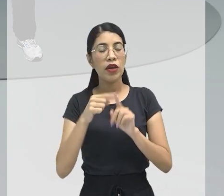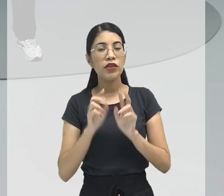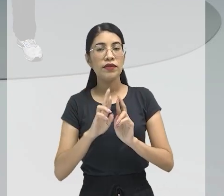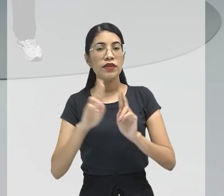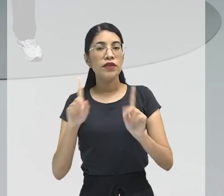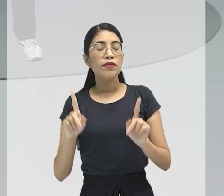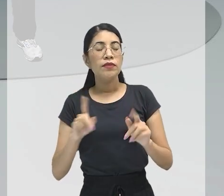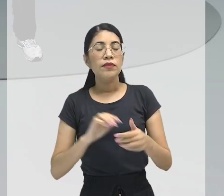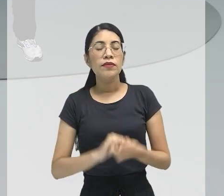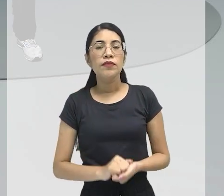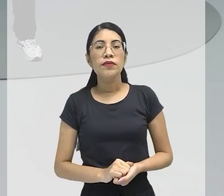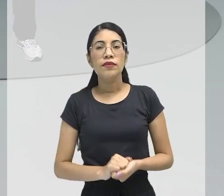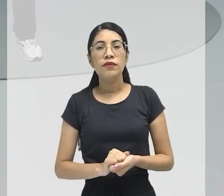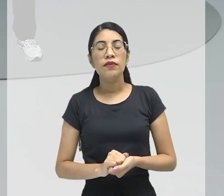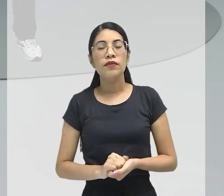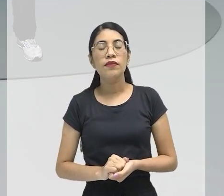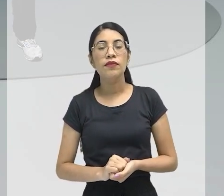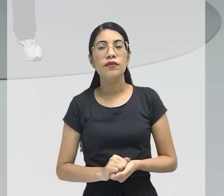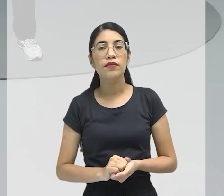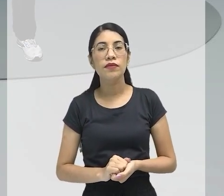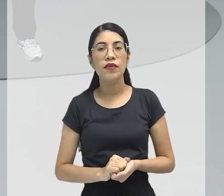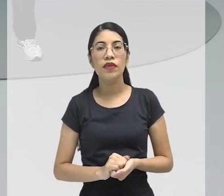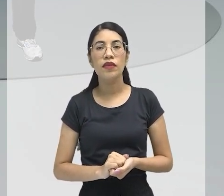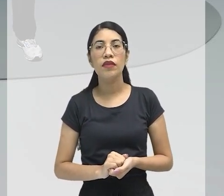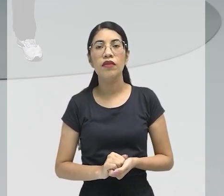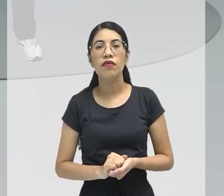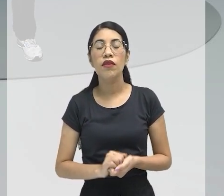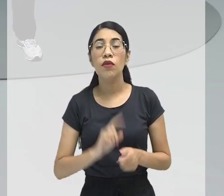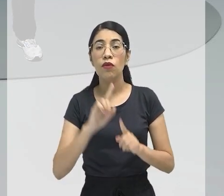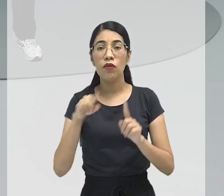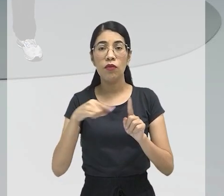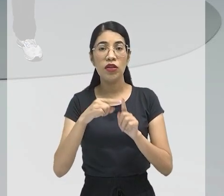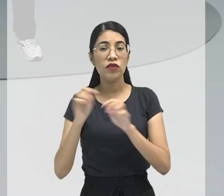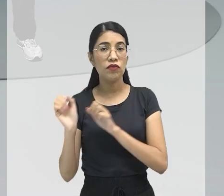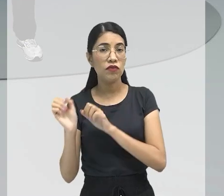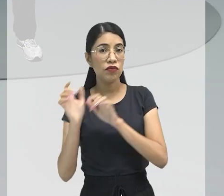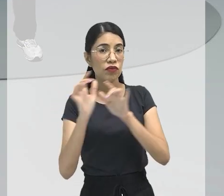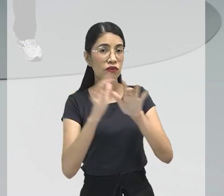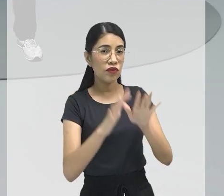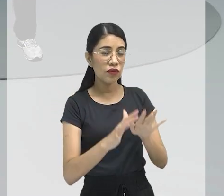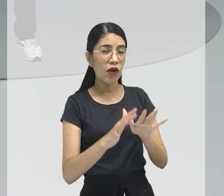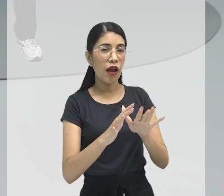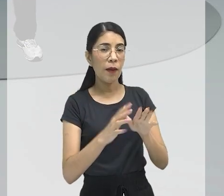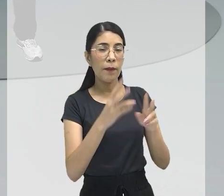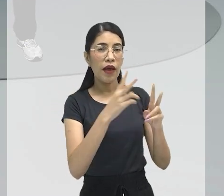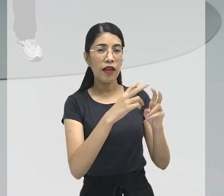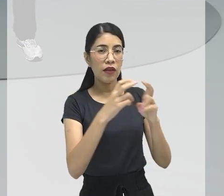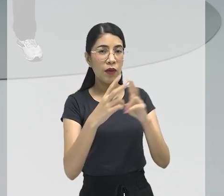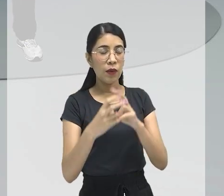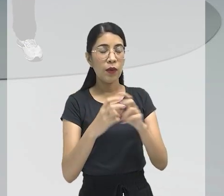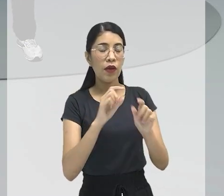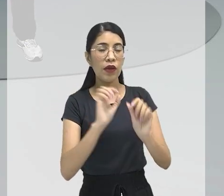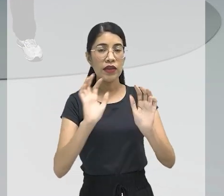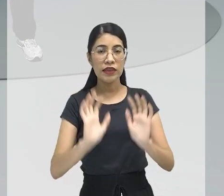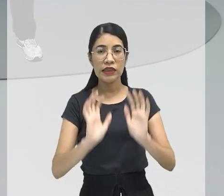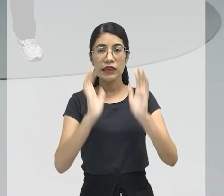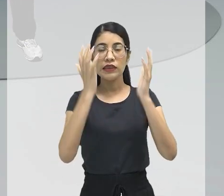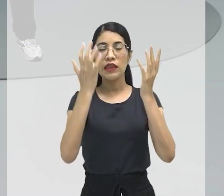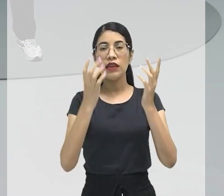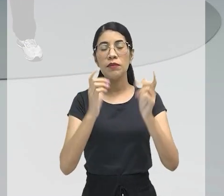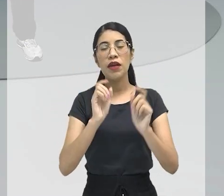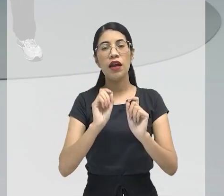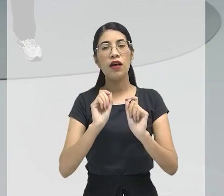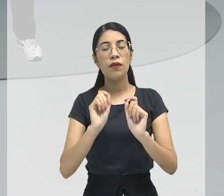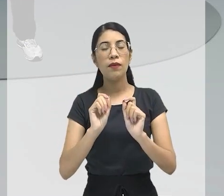É diferente. A intenção dessa reunião é demonstrar e celebrar ali,